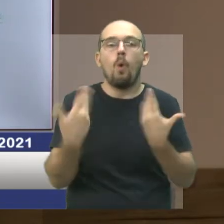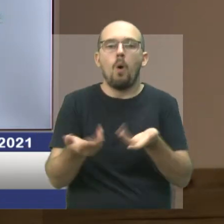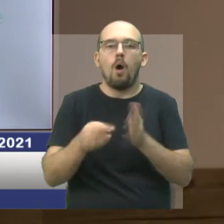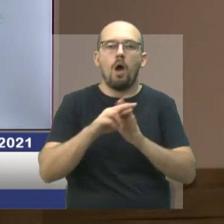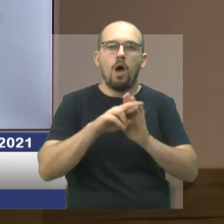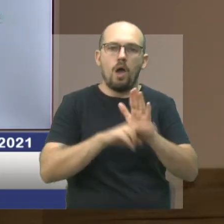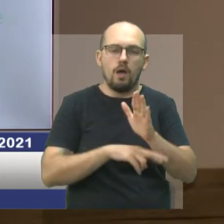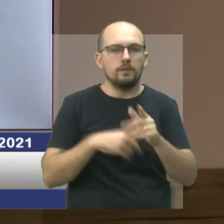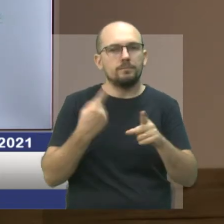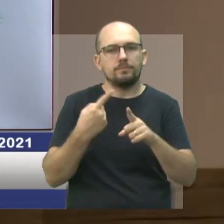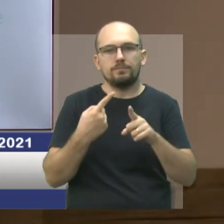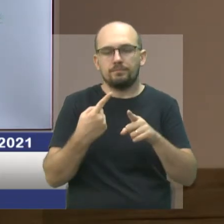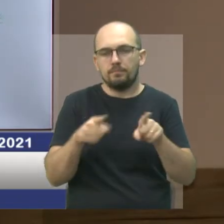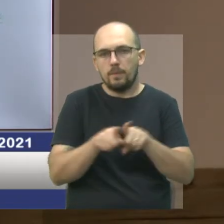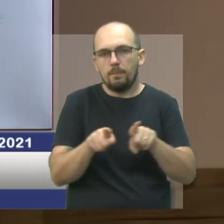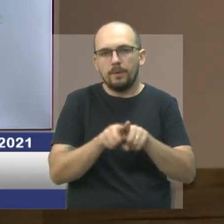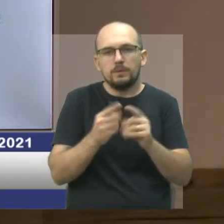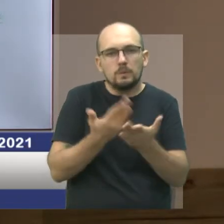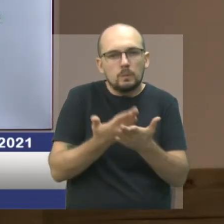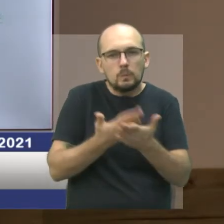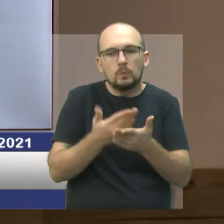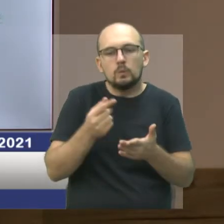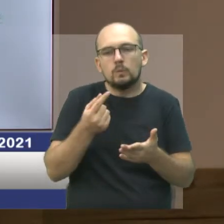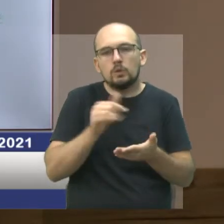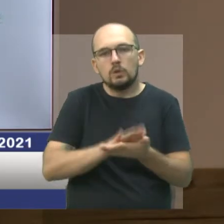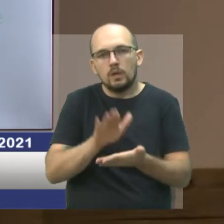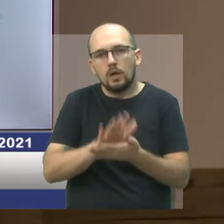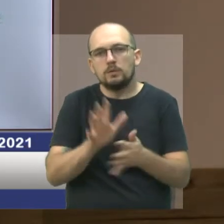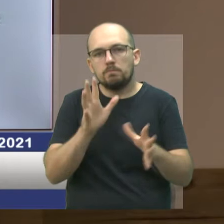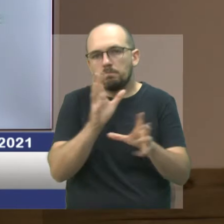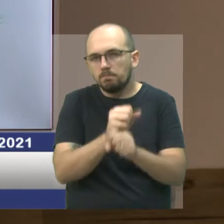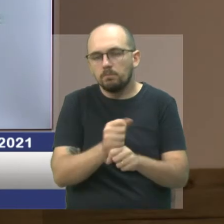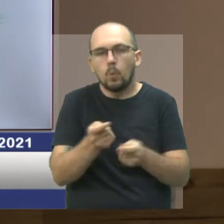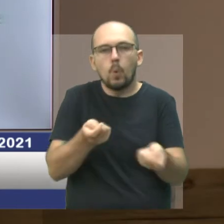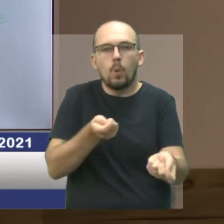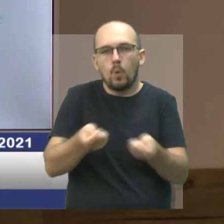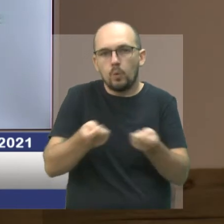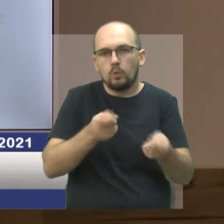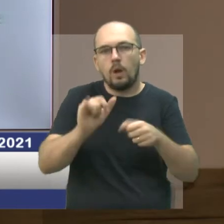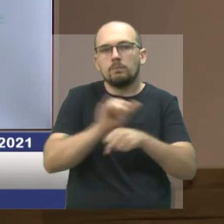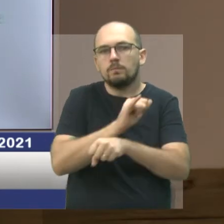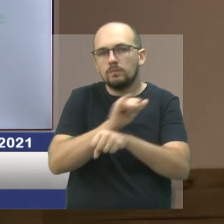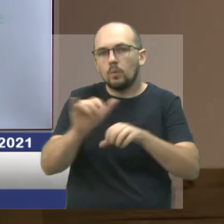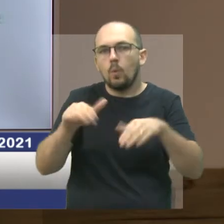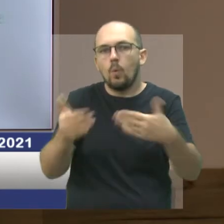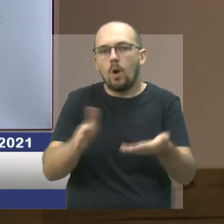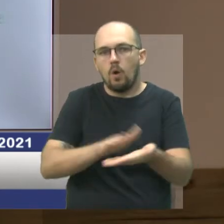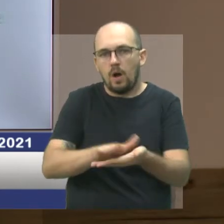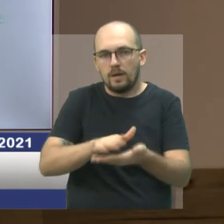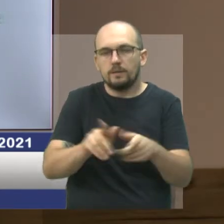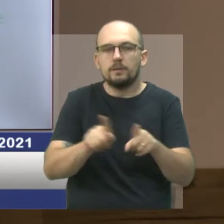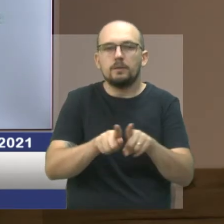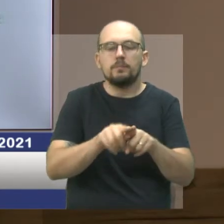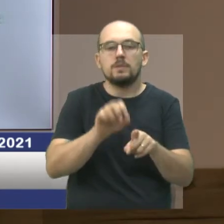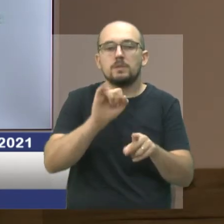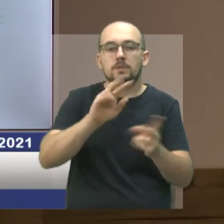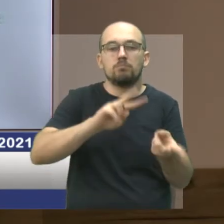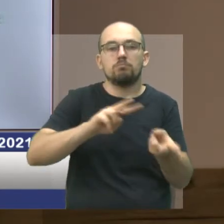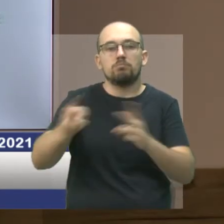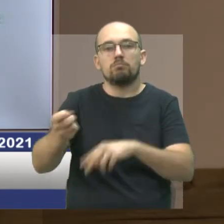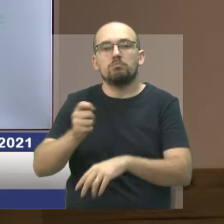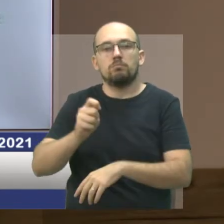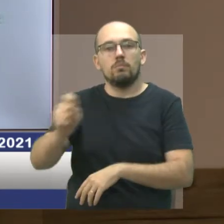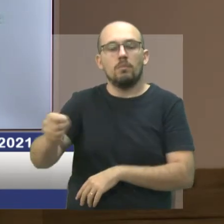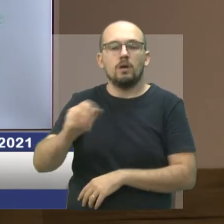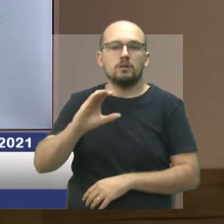financeiro, controle de custos, as regras para transferências de recursos a pessoas físicas e a pessoas